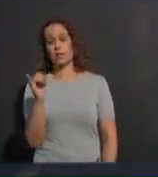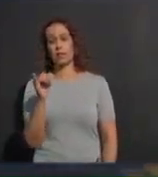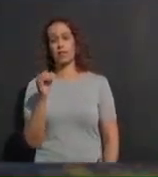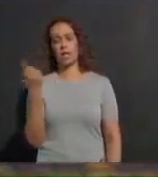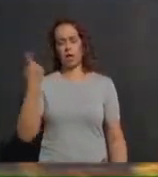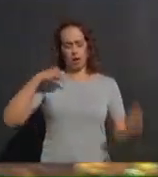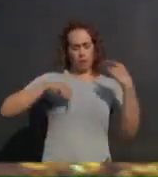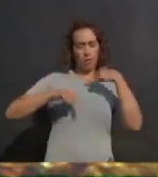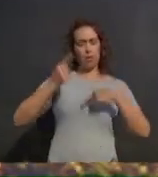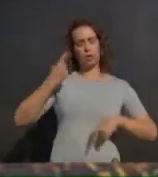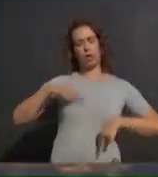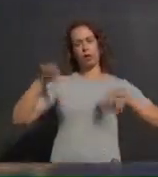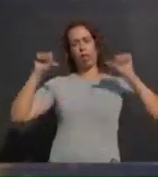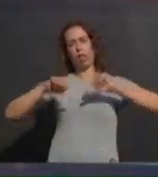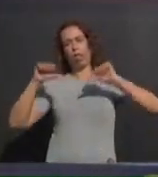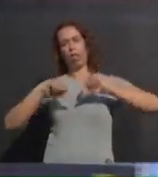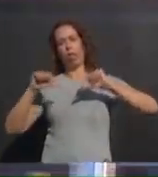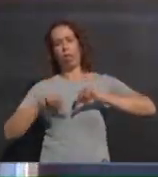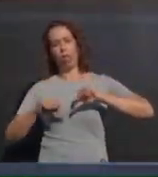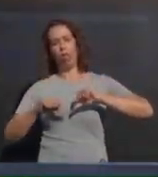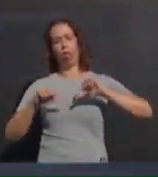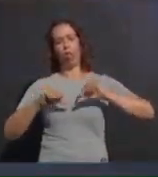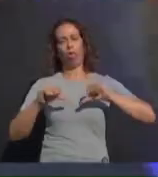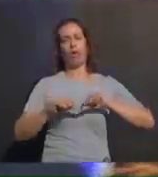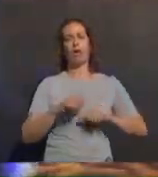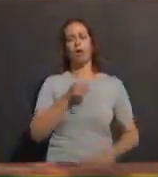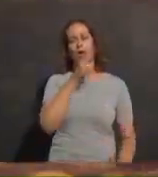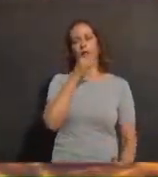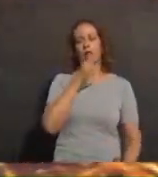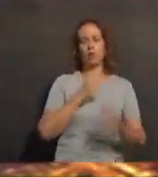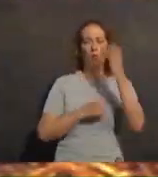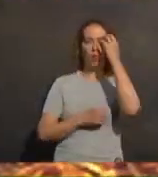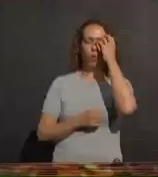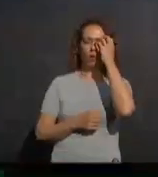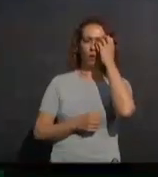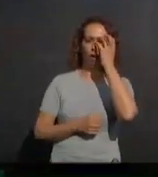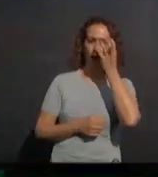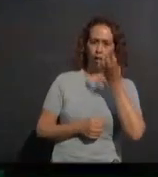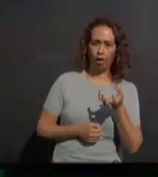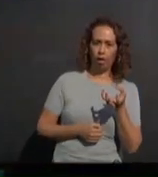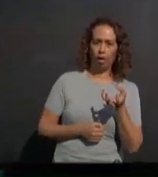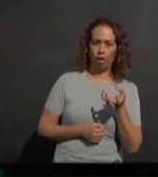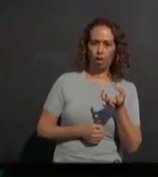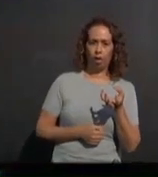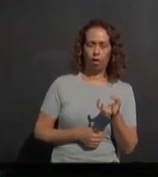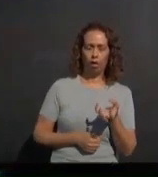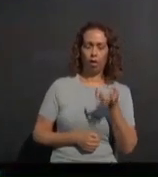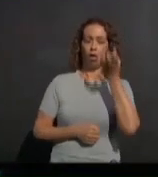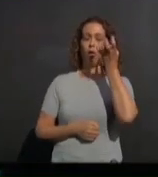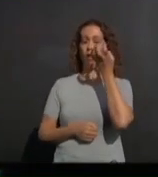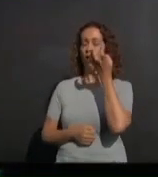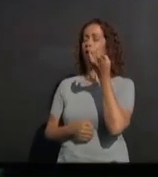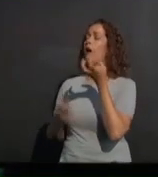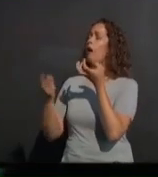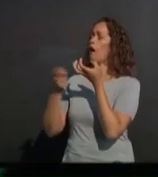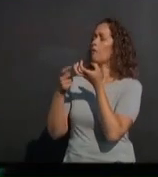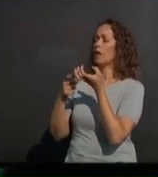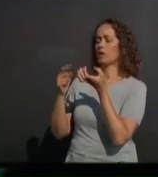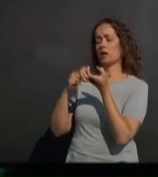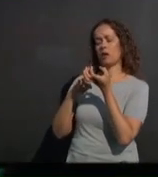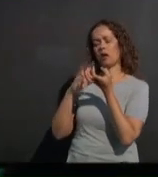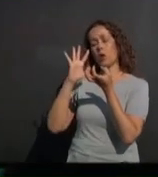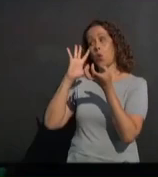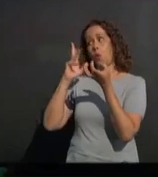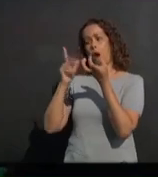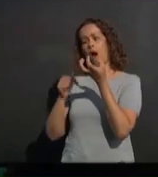caindo. Aí ele pega o olho, olha o oftalmologista, vim aqui, eu acho que eu estou com